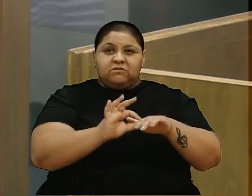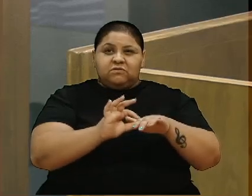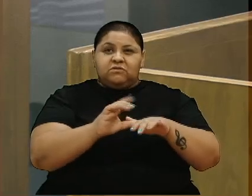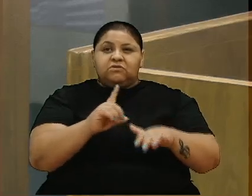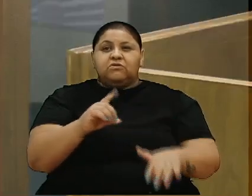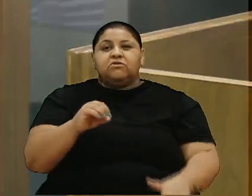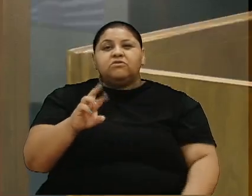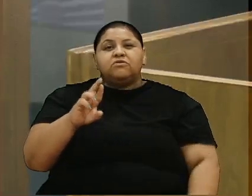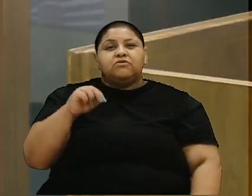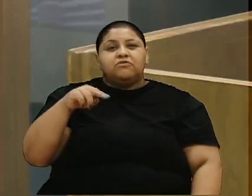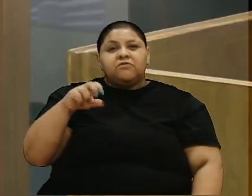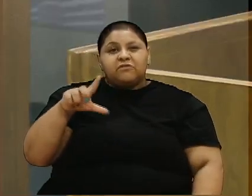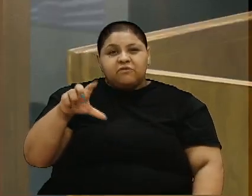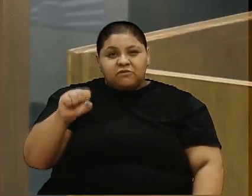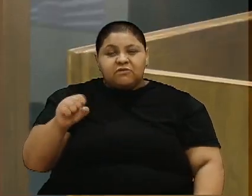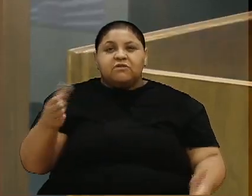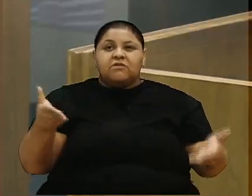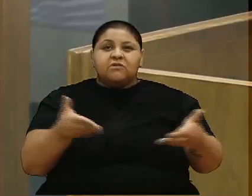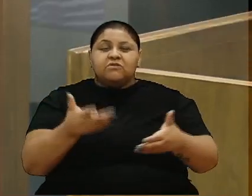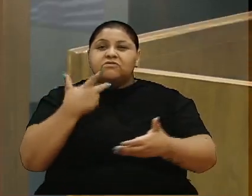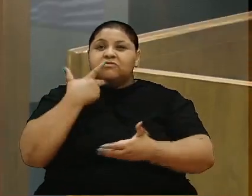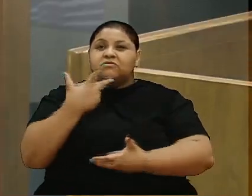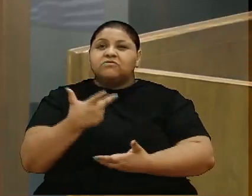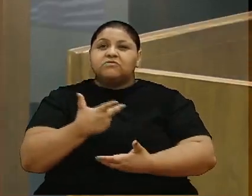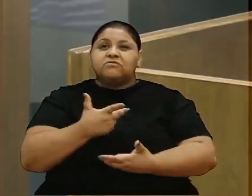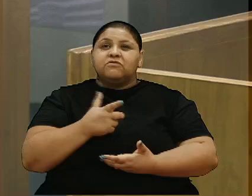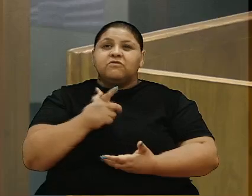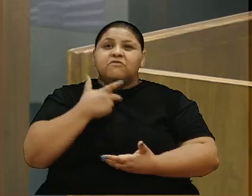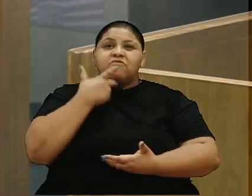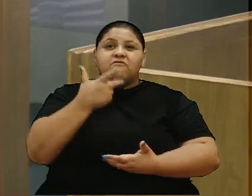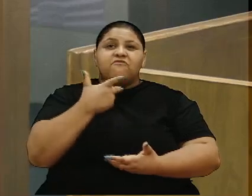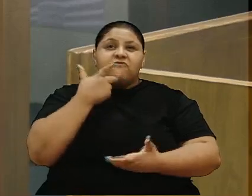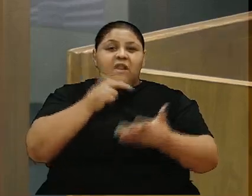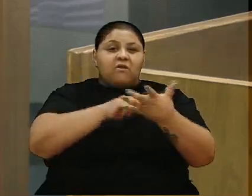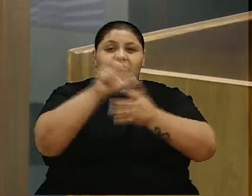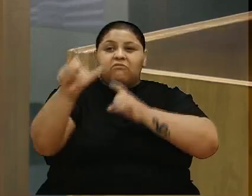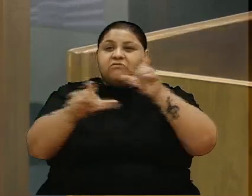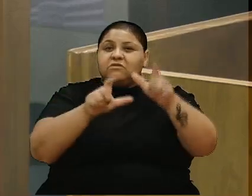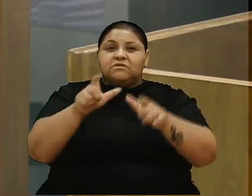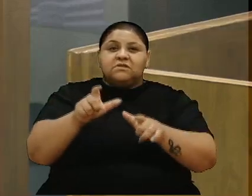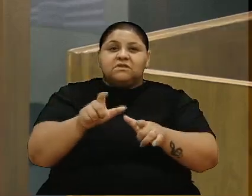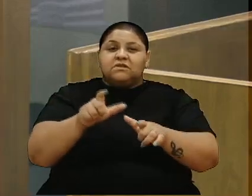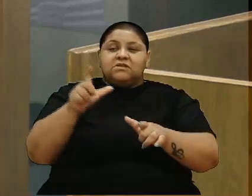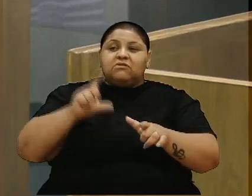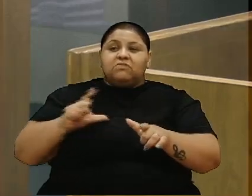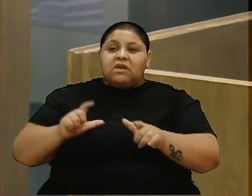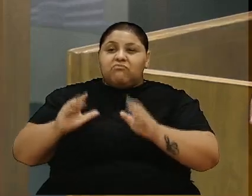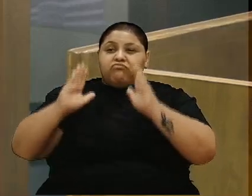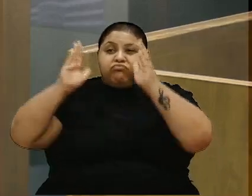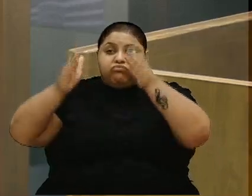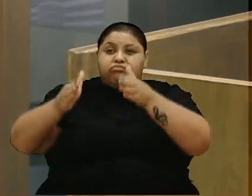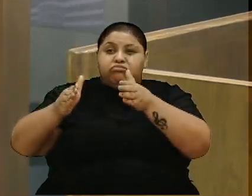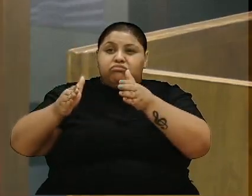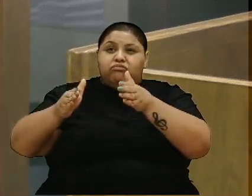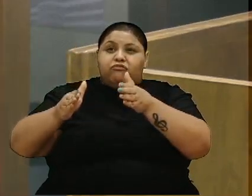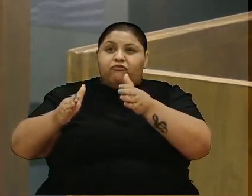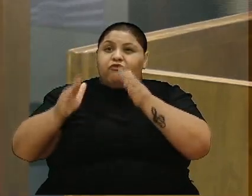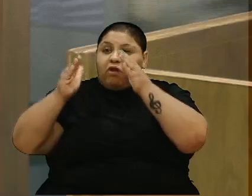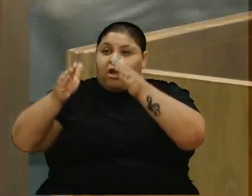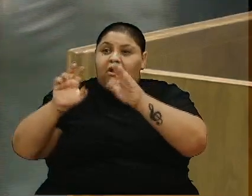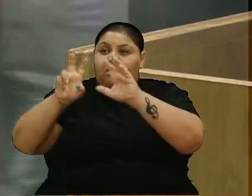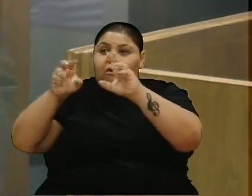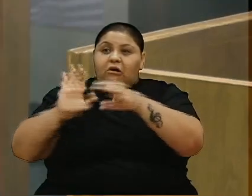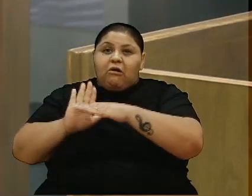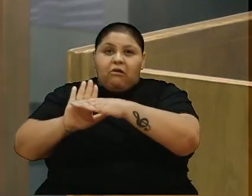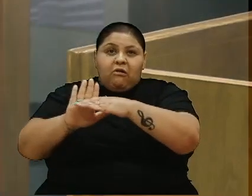estava presente, é que hoje a gente fala com um, fala com outro, mas ninguém fala objetivamente sobre a Maesa. O que nós precisamos o